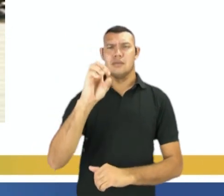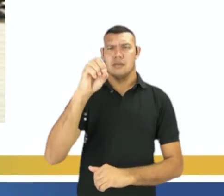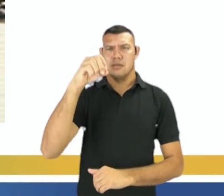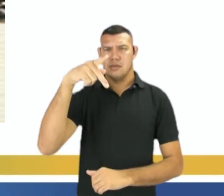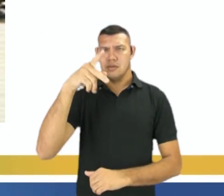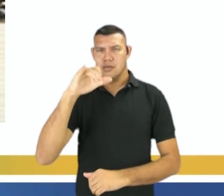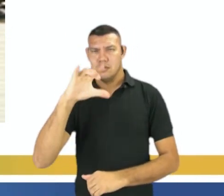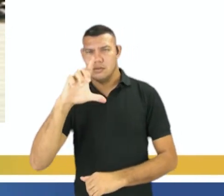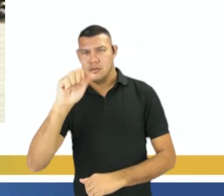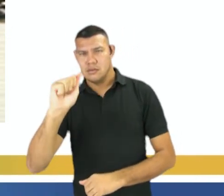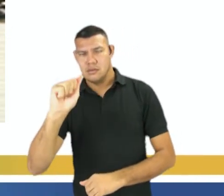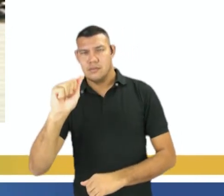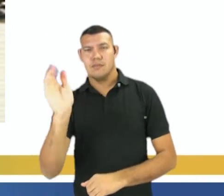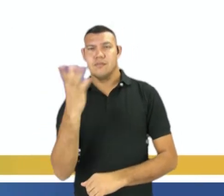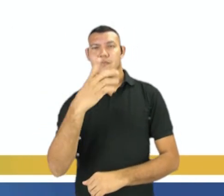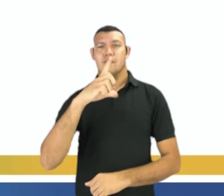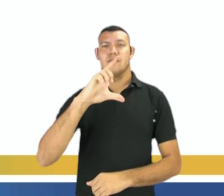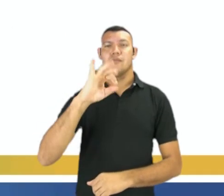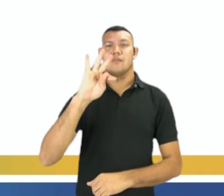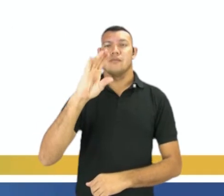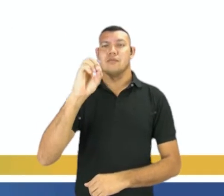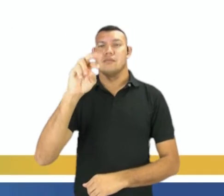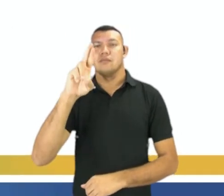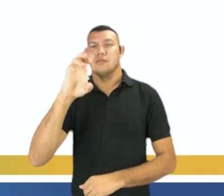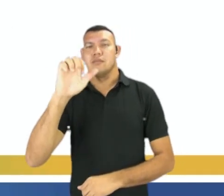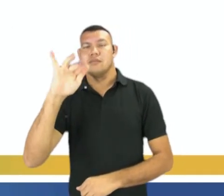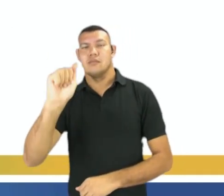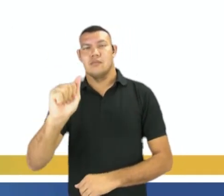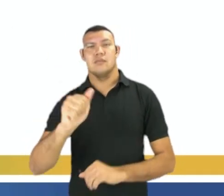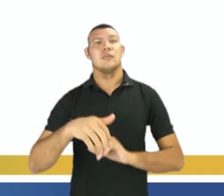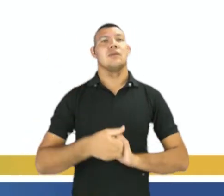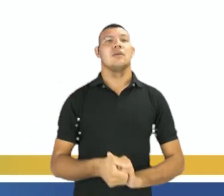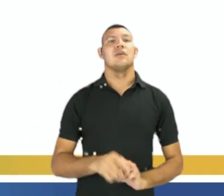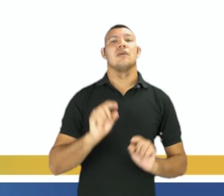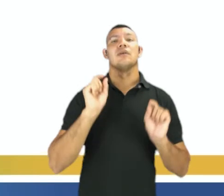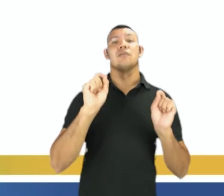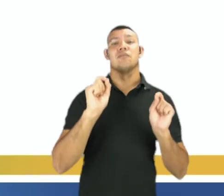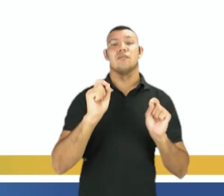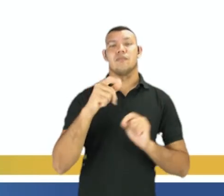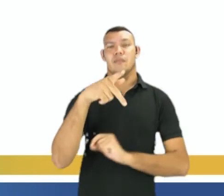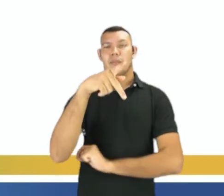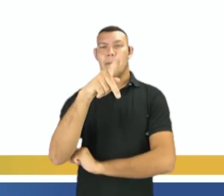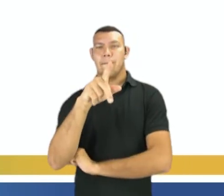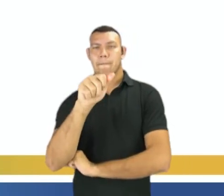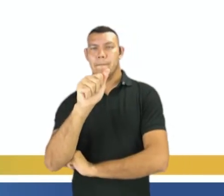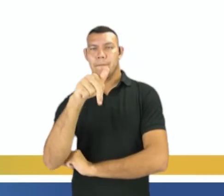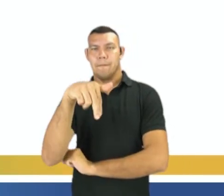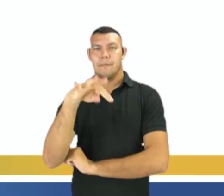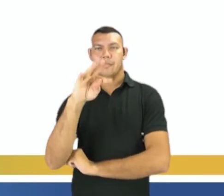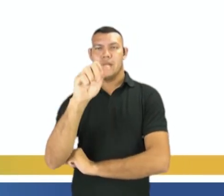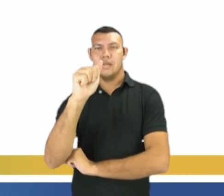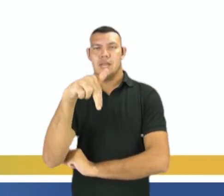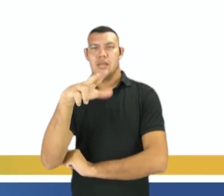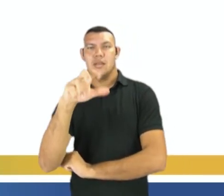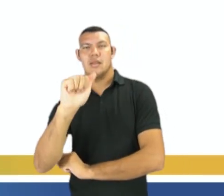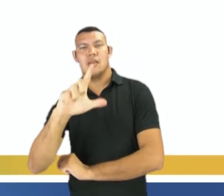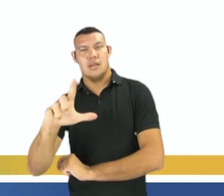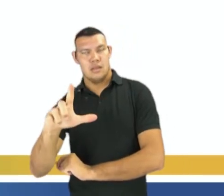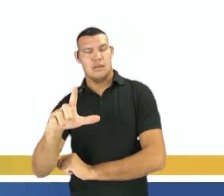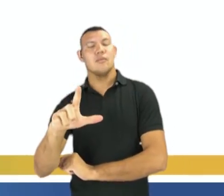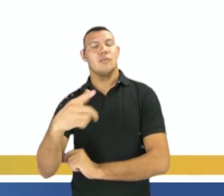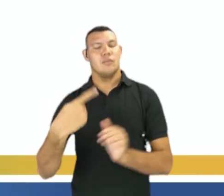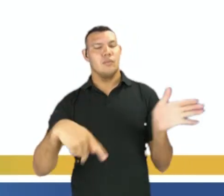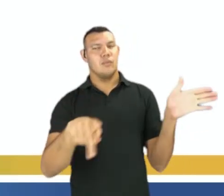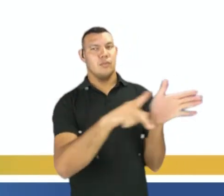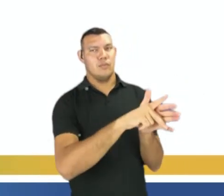tropical litorâneo, né, na vegetação litorânea. Aí nós temos o Pantanal, que é outro tipo de formação de vegetais, né? O Pantanal é uma formação